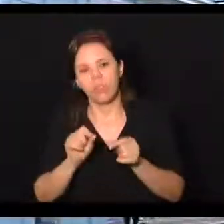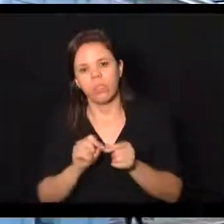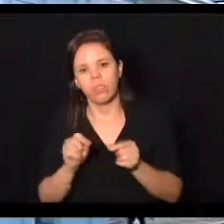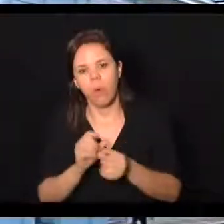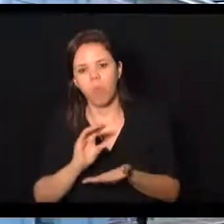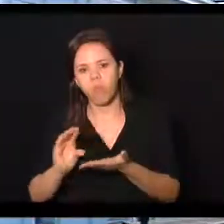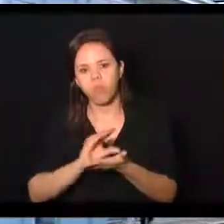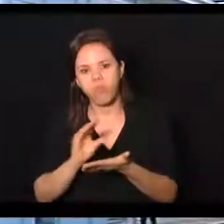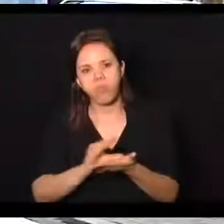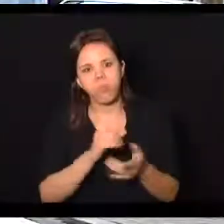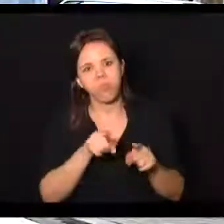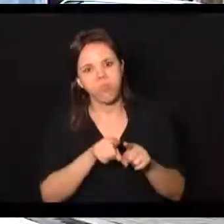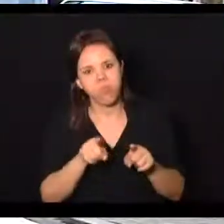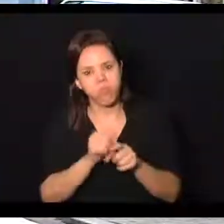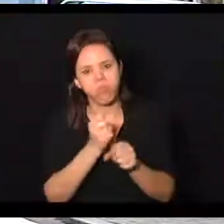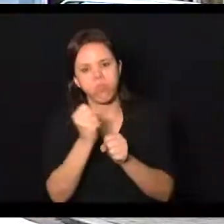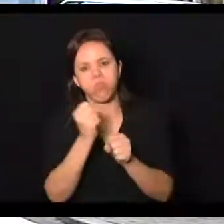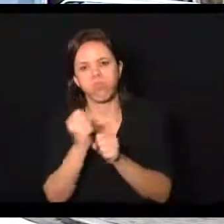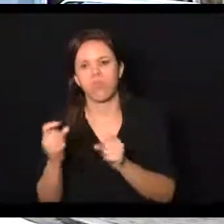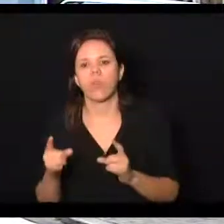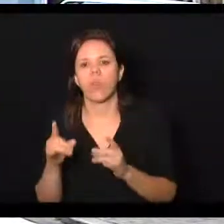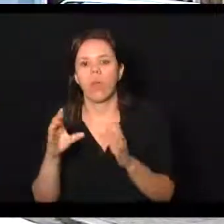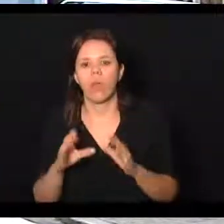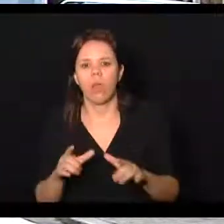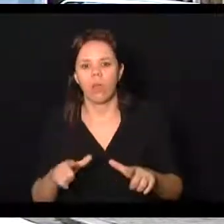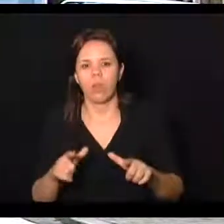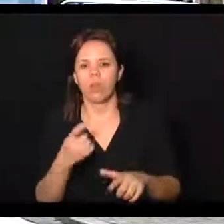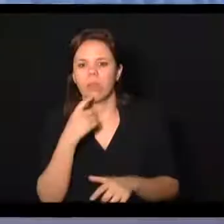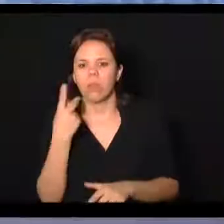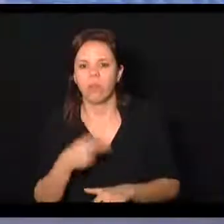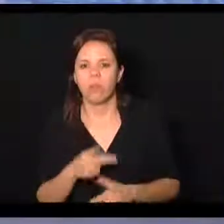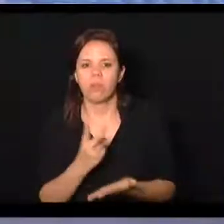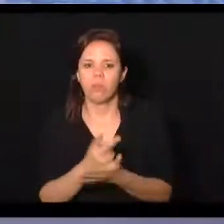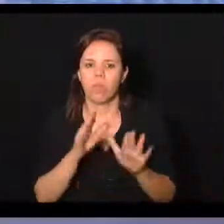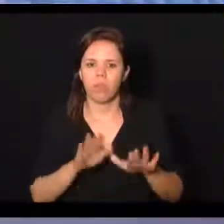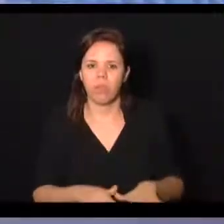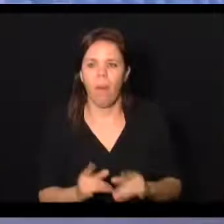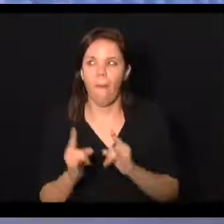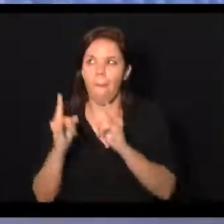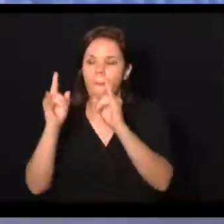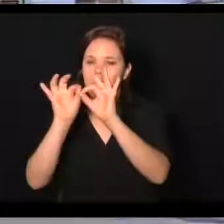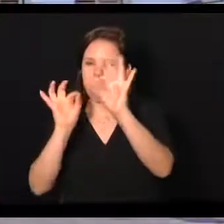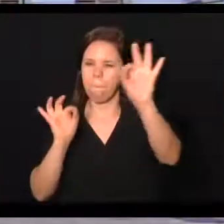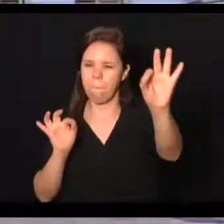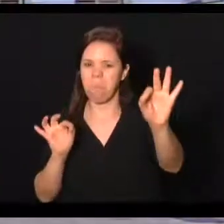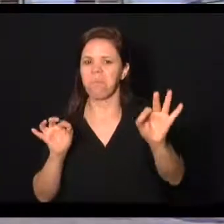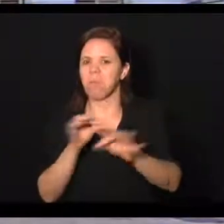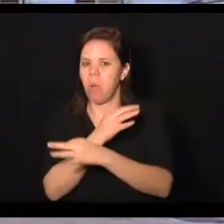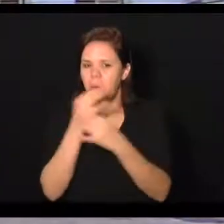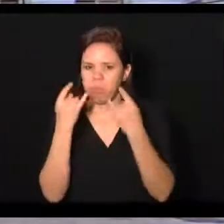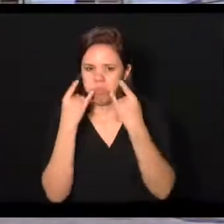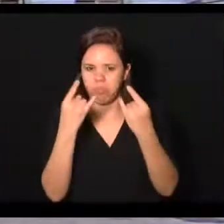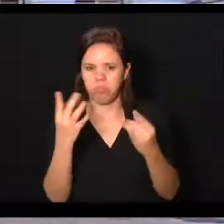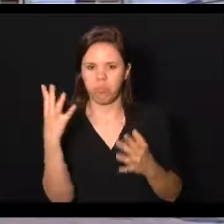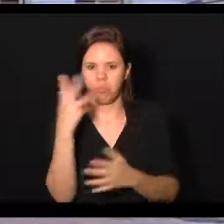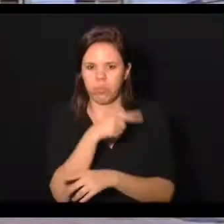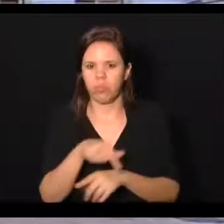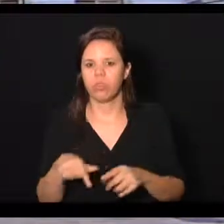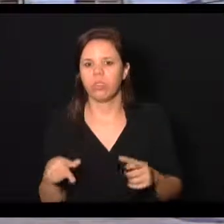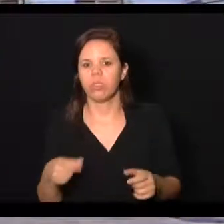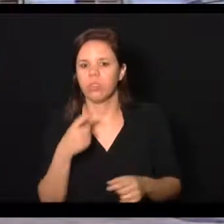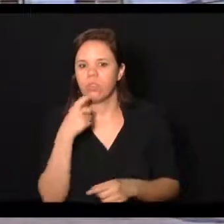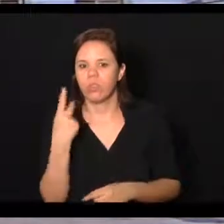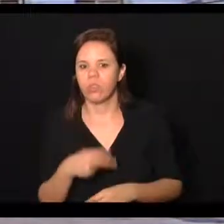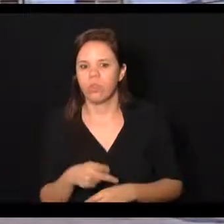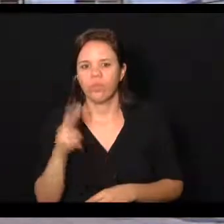da venda do potencial construtivo que o Jockey Club de Campinas se mantém. O prédio, que de longe chama a atenção, é um dos mais belos